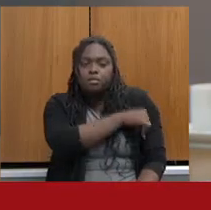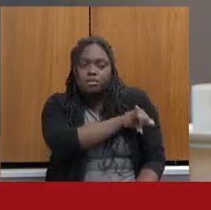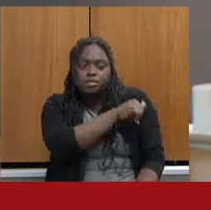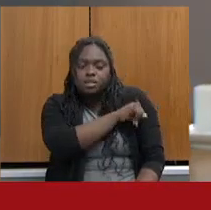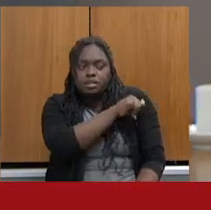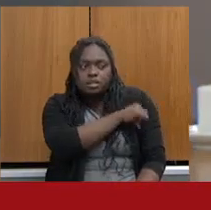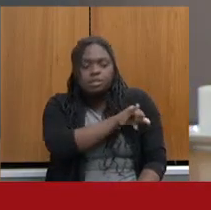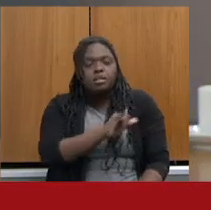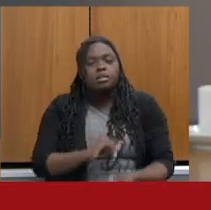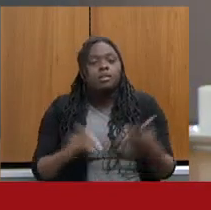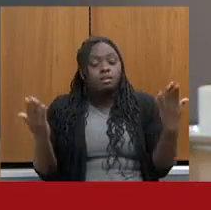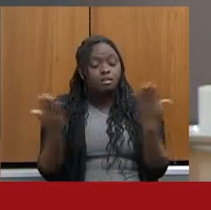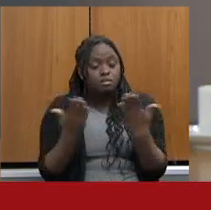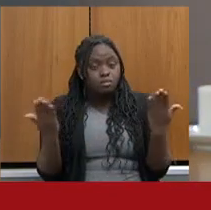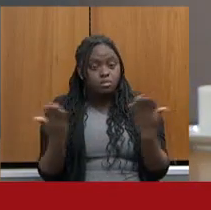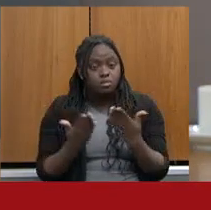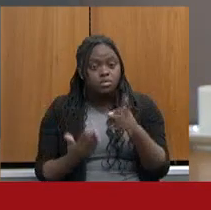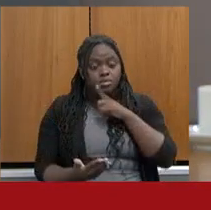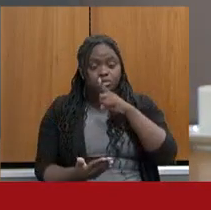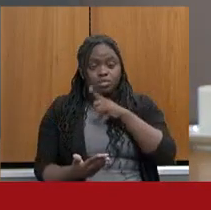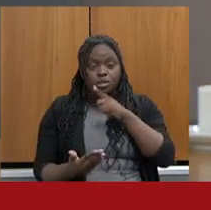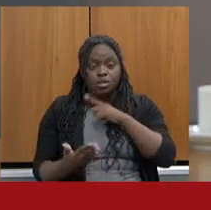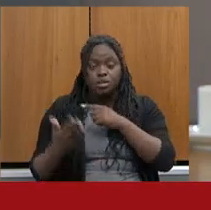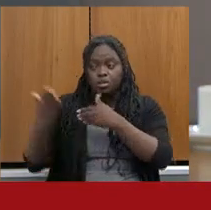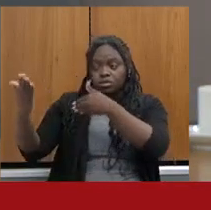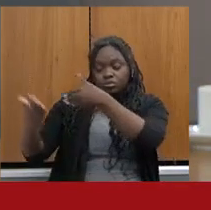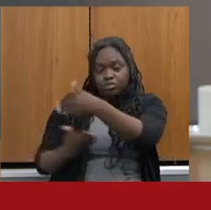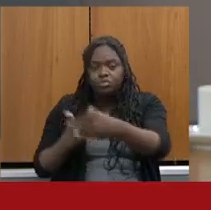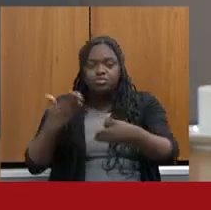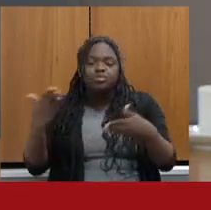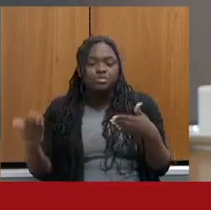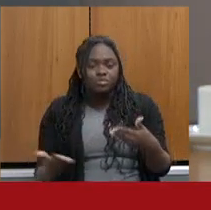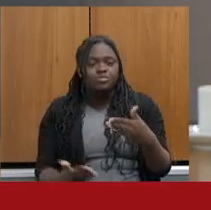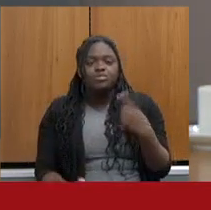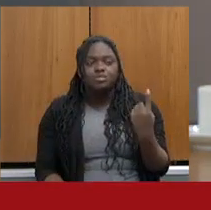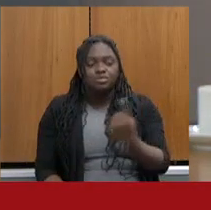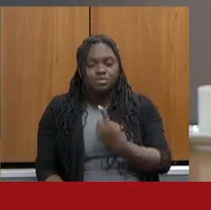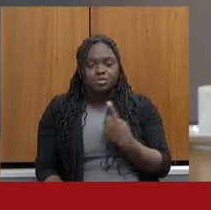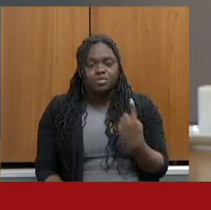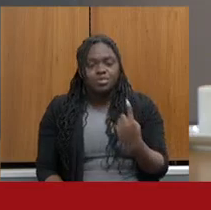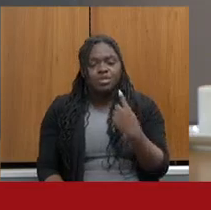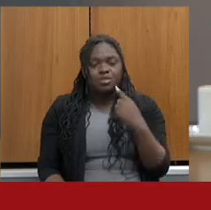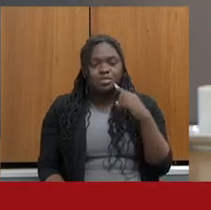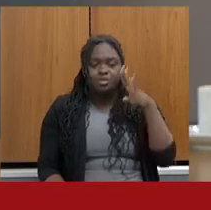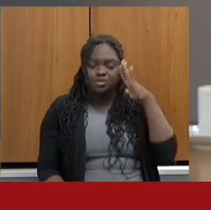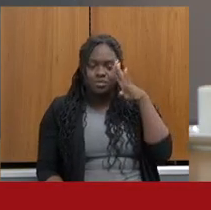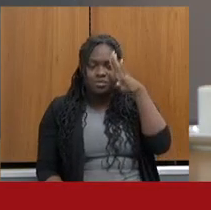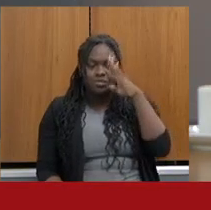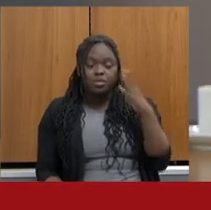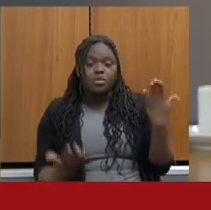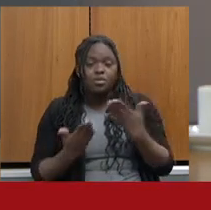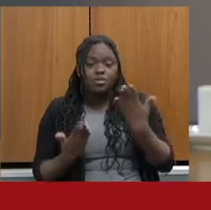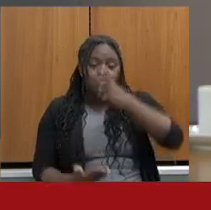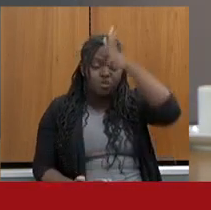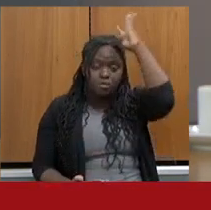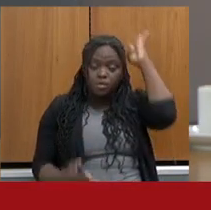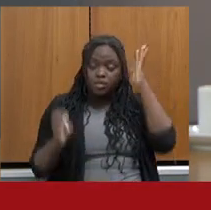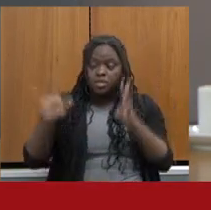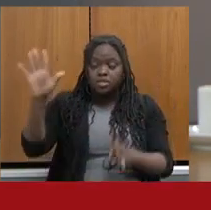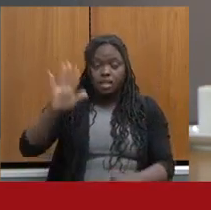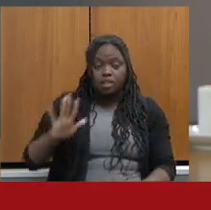hoje a gente tem o transladar dos nossos militares hoje nós temos bombeiros de outros estados